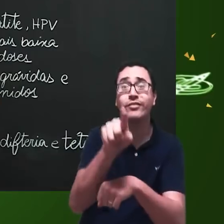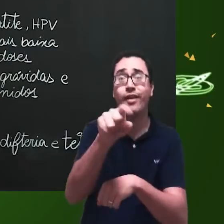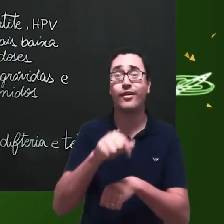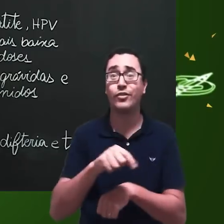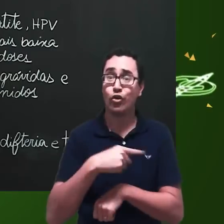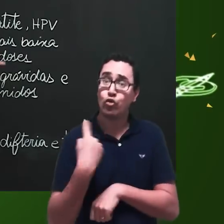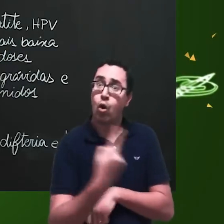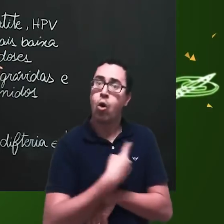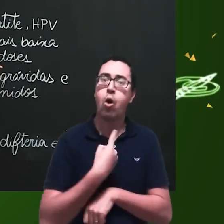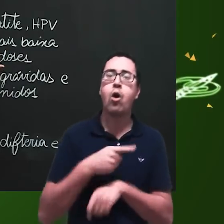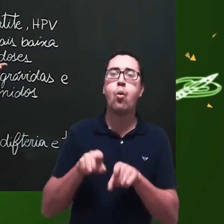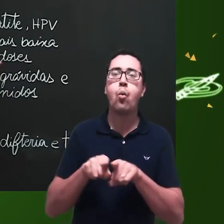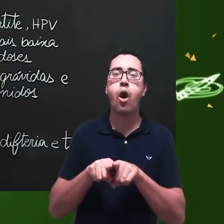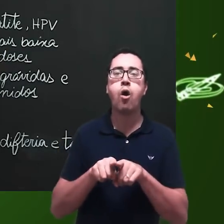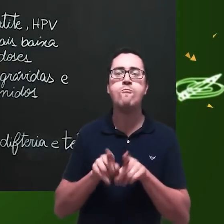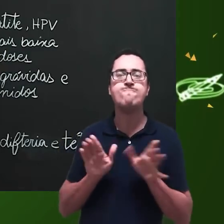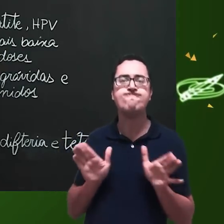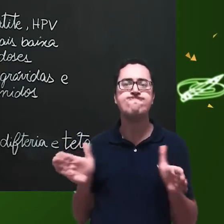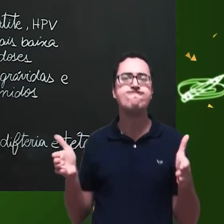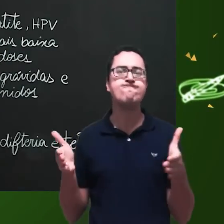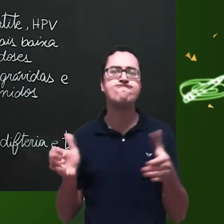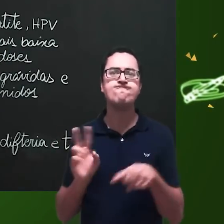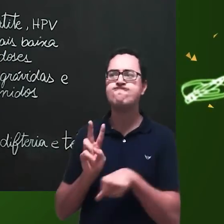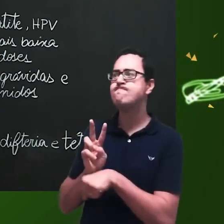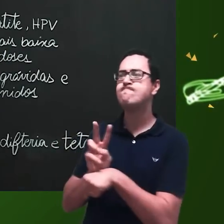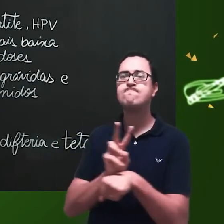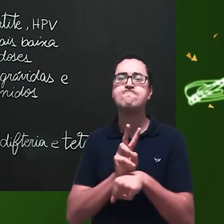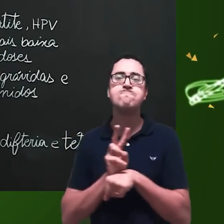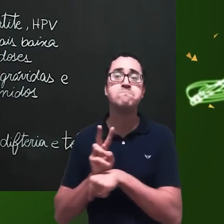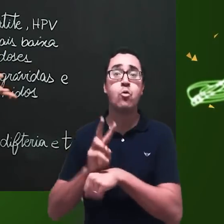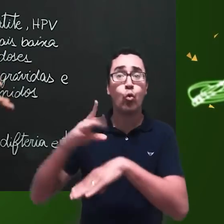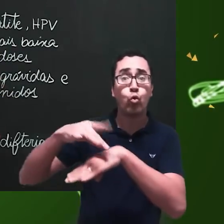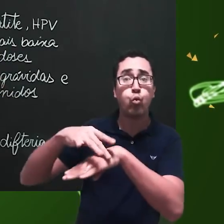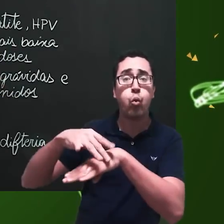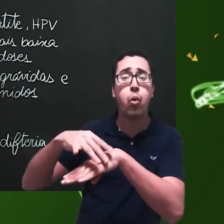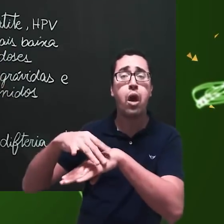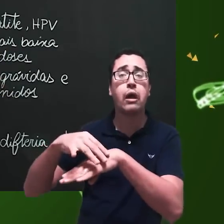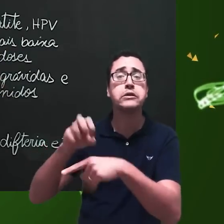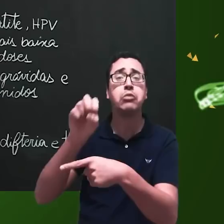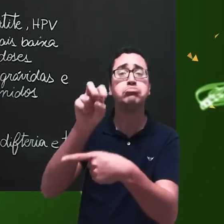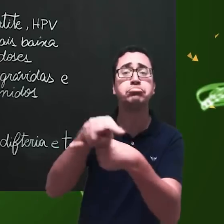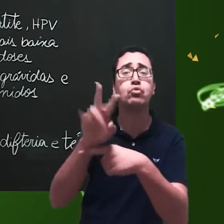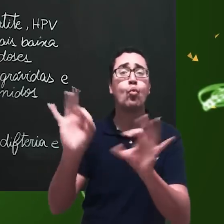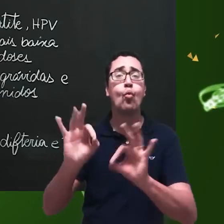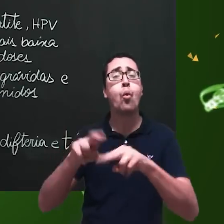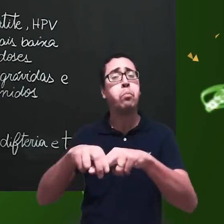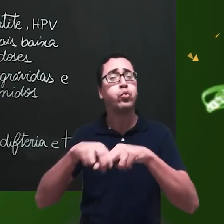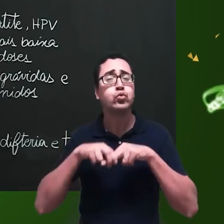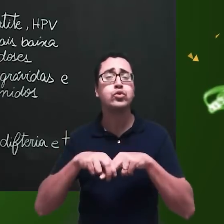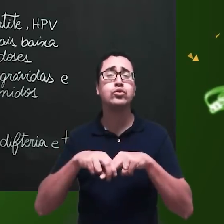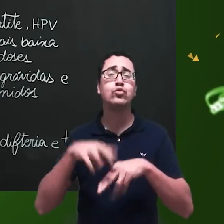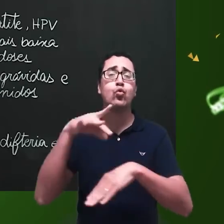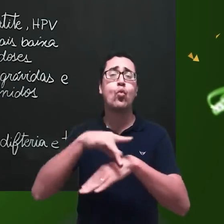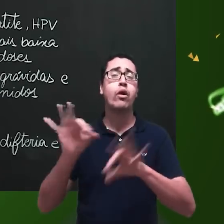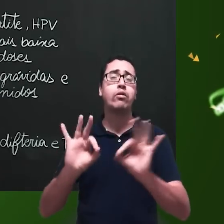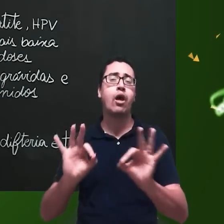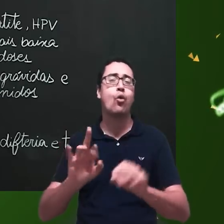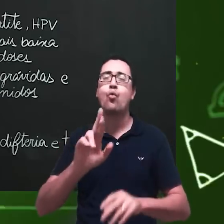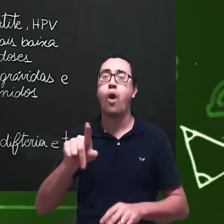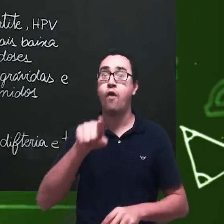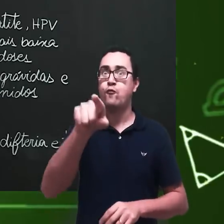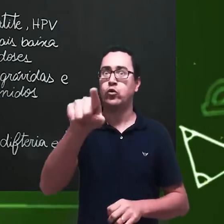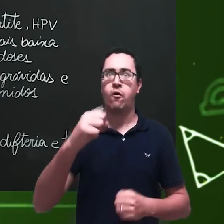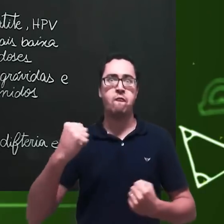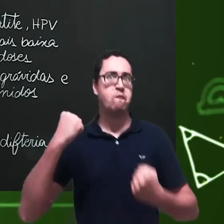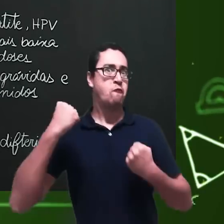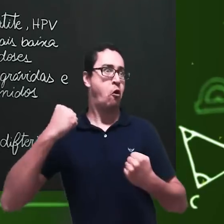barreira, logo não tem essa doença disponível aqui para te infectar, por isso que você não fica doente. Não é porque você, ah, porque a